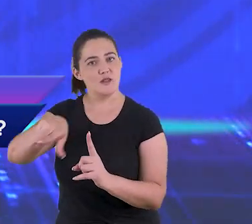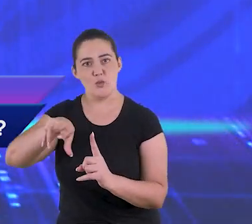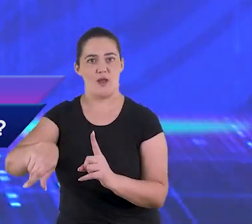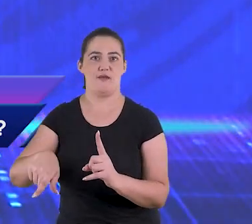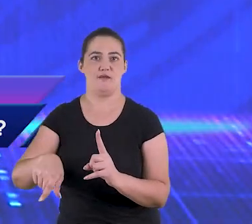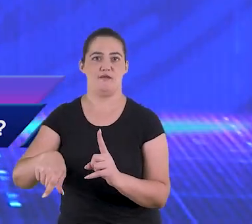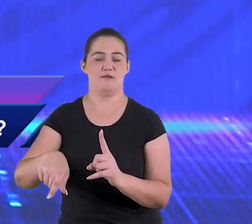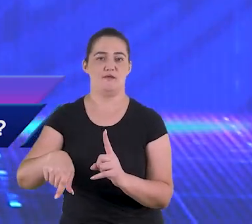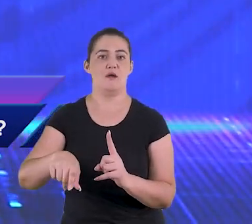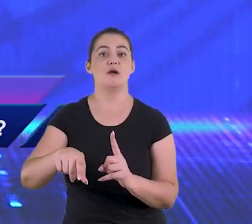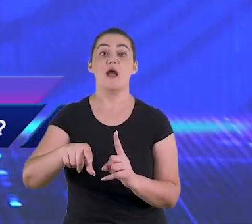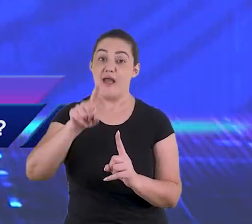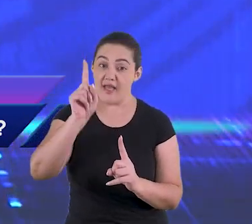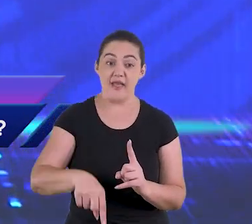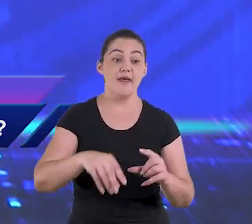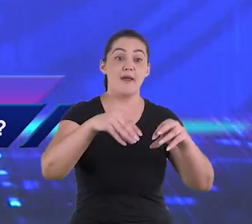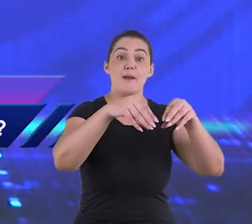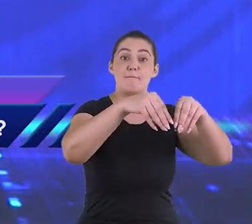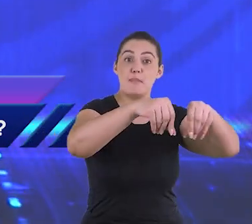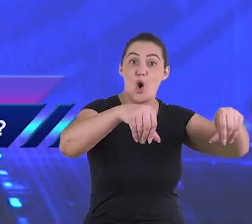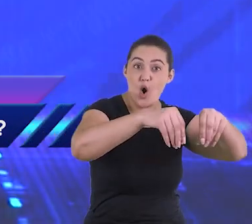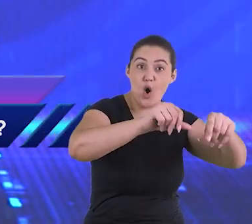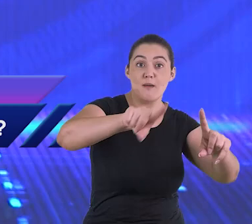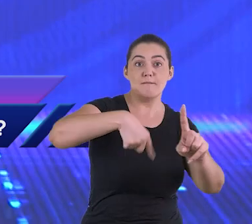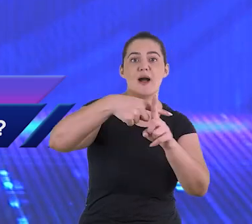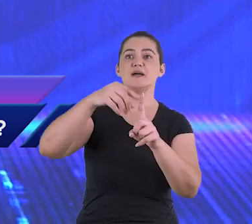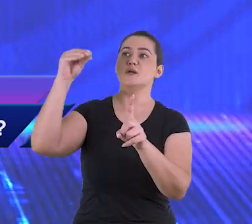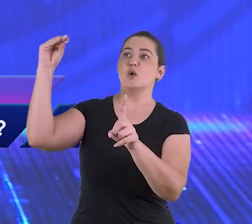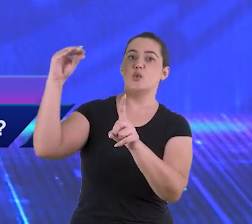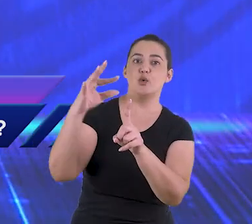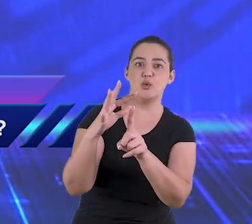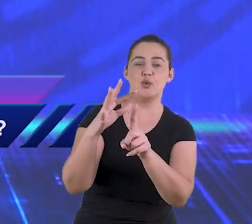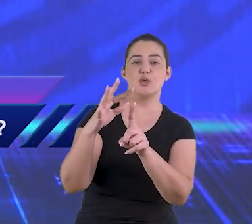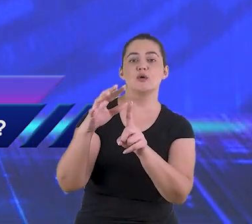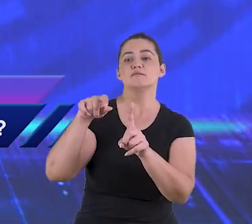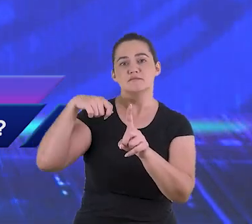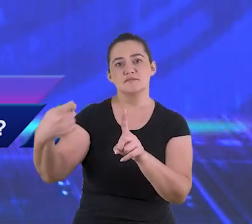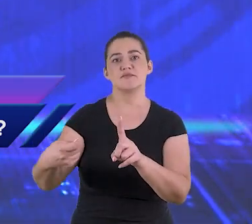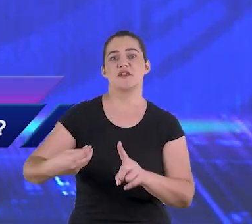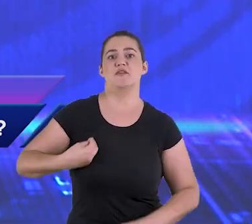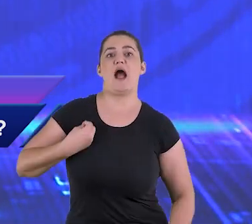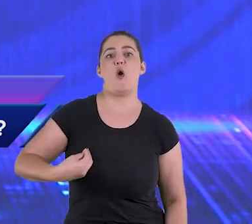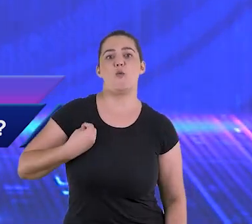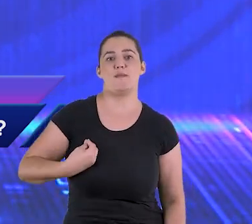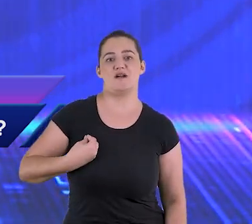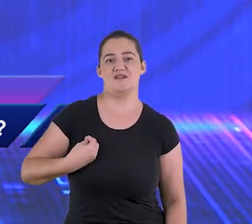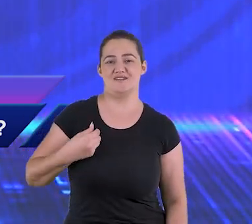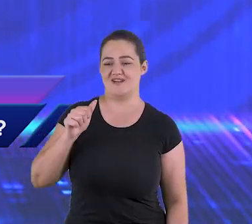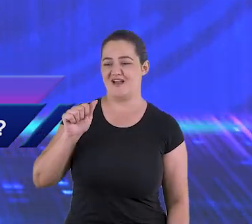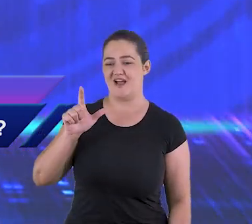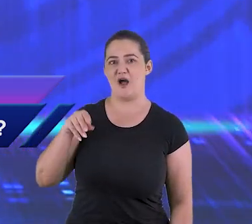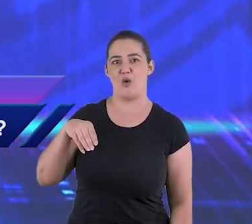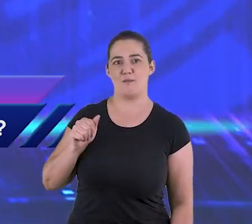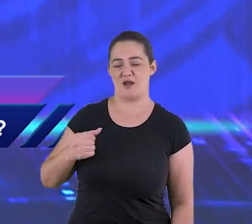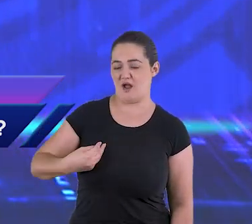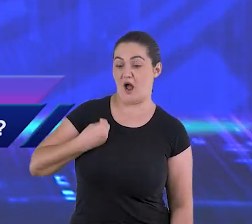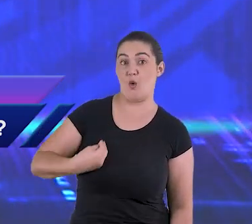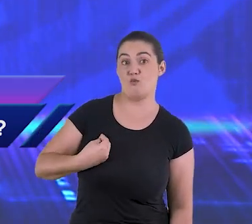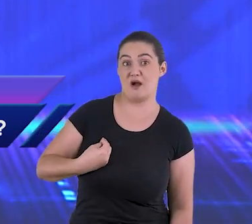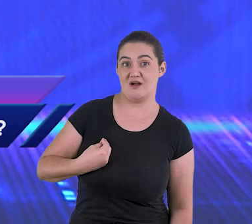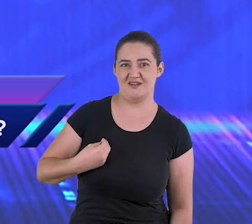dizer que nós estamos reencarnados. Ou quer dizer que nós somos almas penadas. Não, nada disso. Alma é o